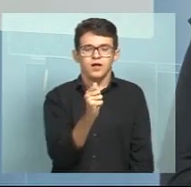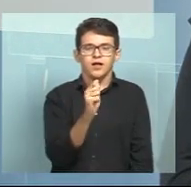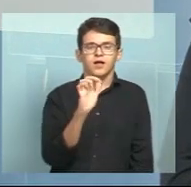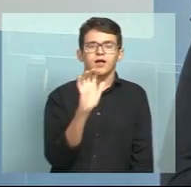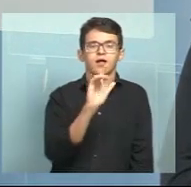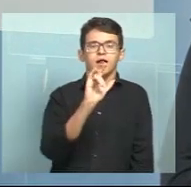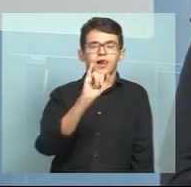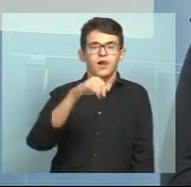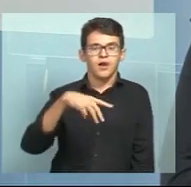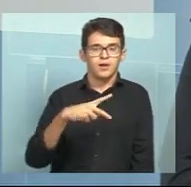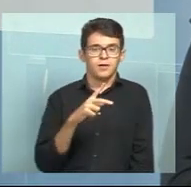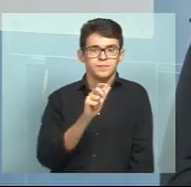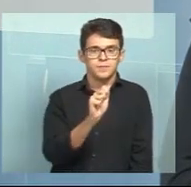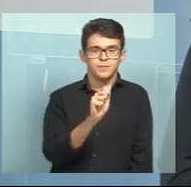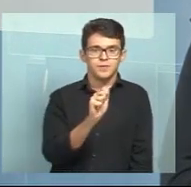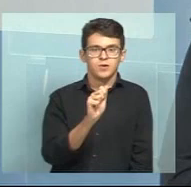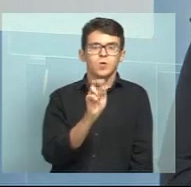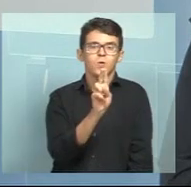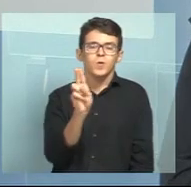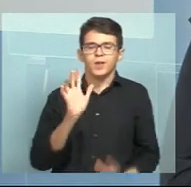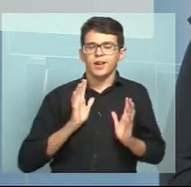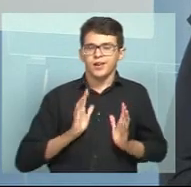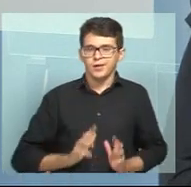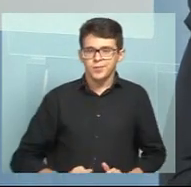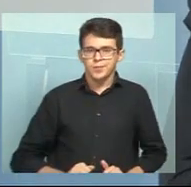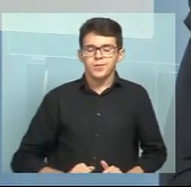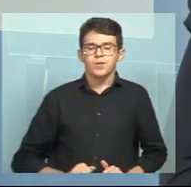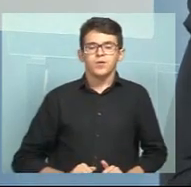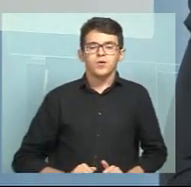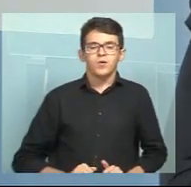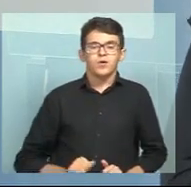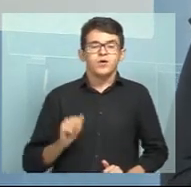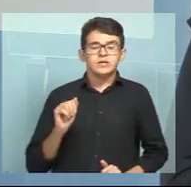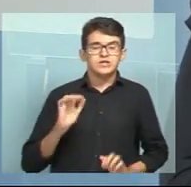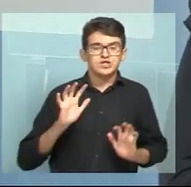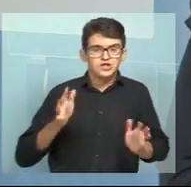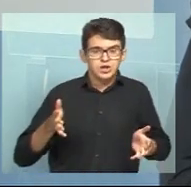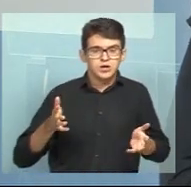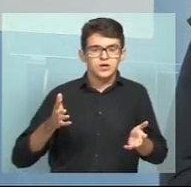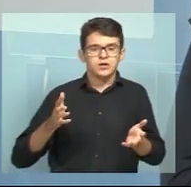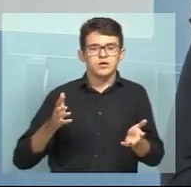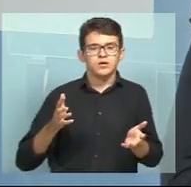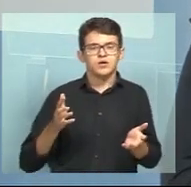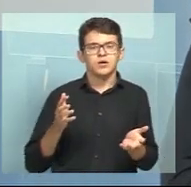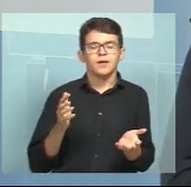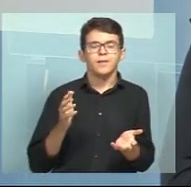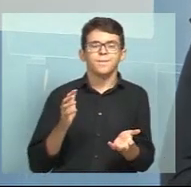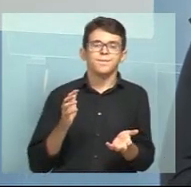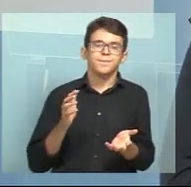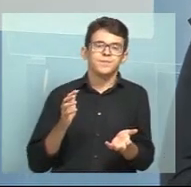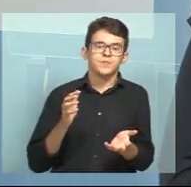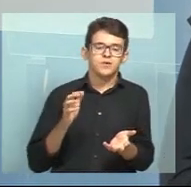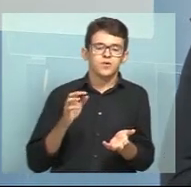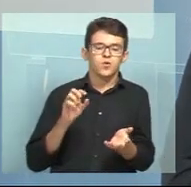da segunda instância, julgado o processo e julgado os recursos, ele se torna inelegível. E aí, como o